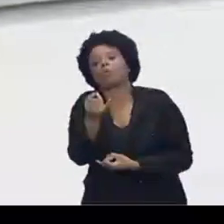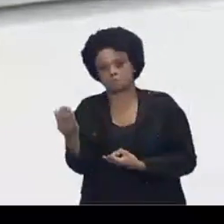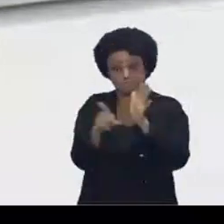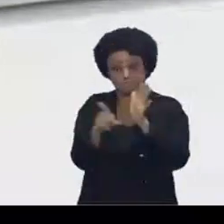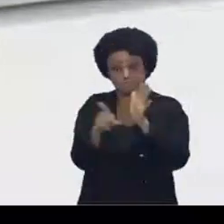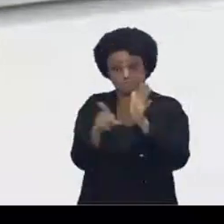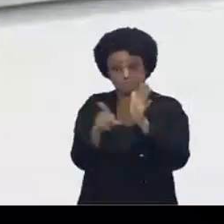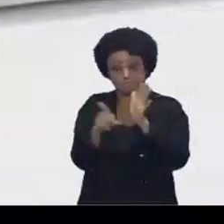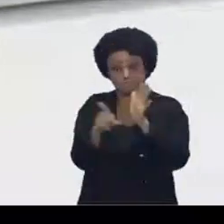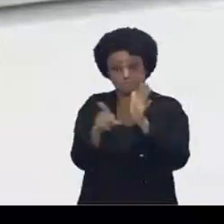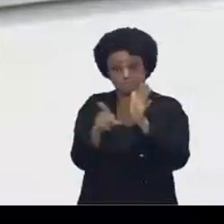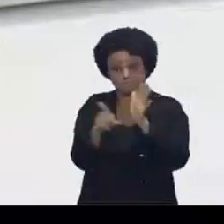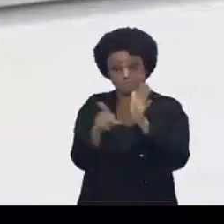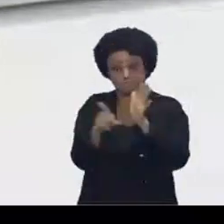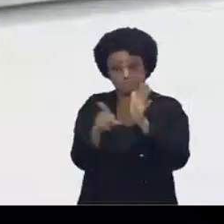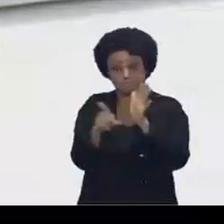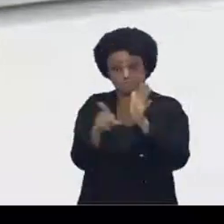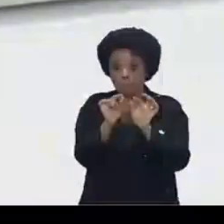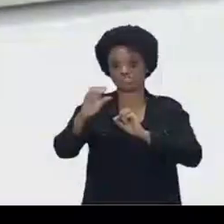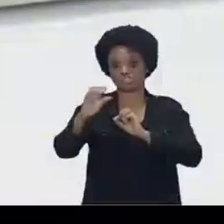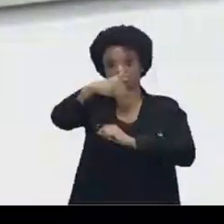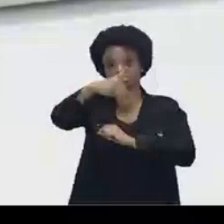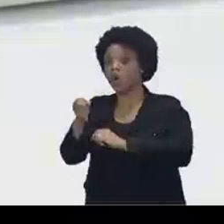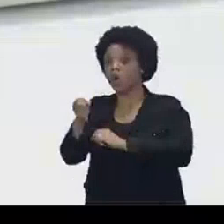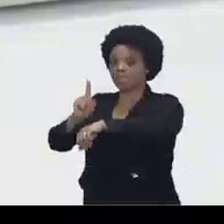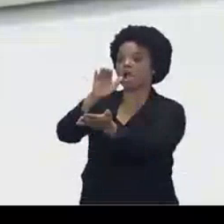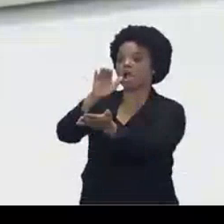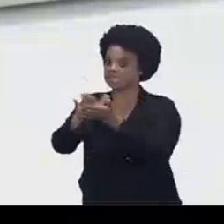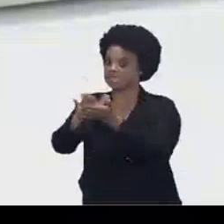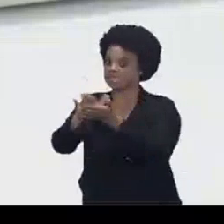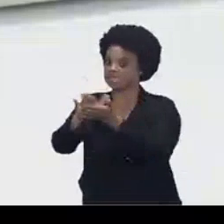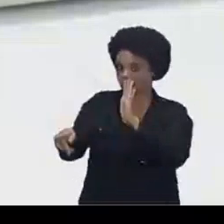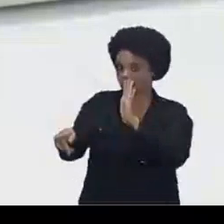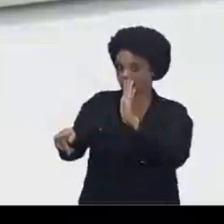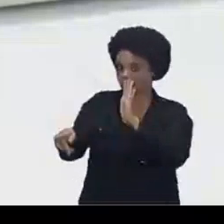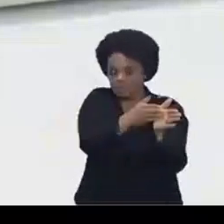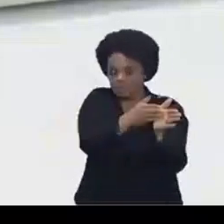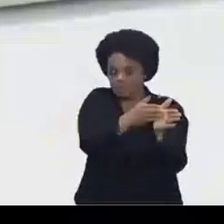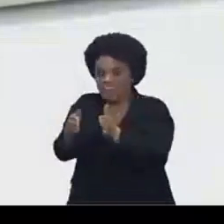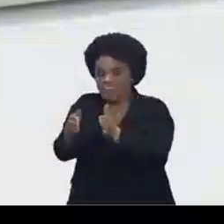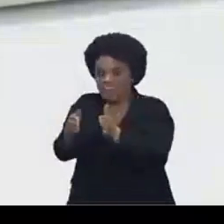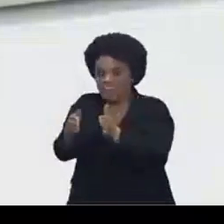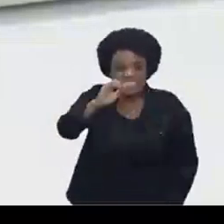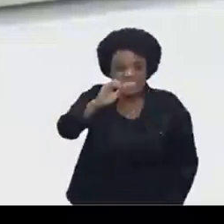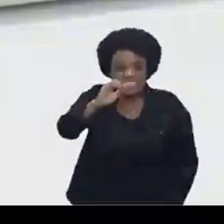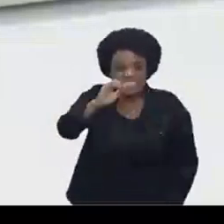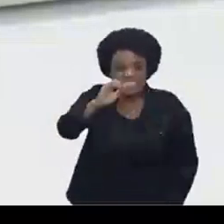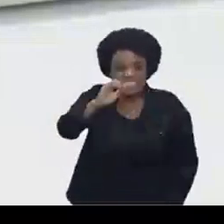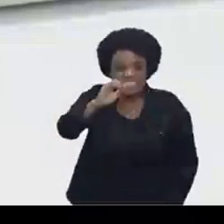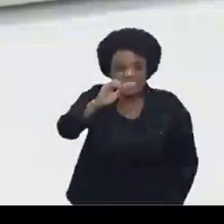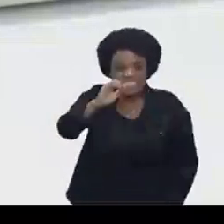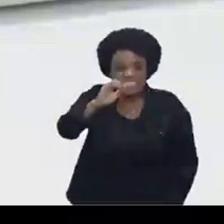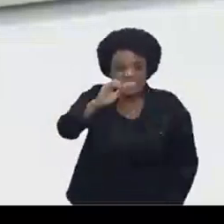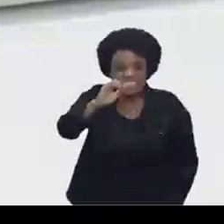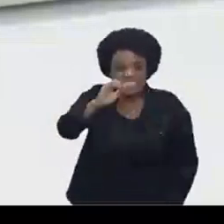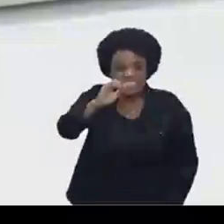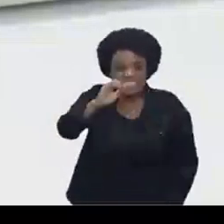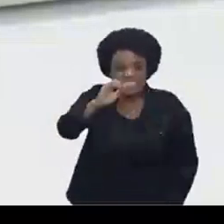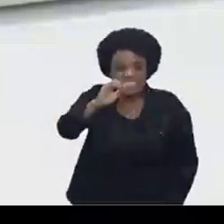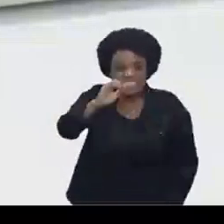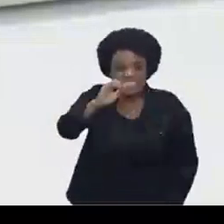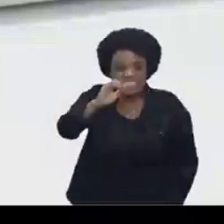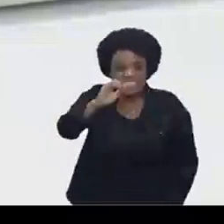que eu gastei por esse trajeto. Se você entender muito bem esse conceito inicial de